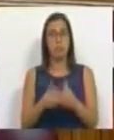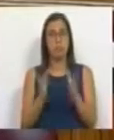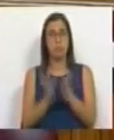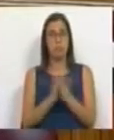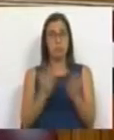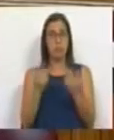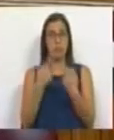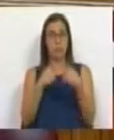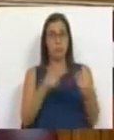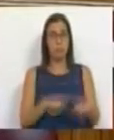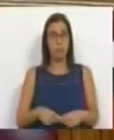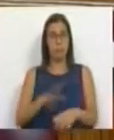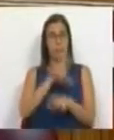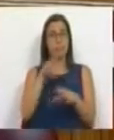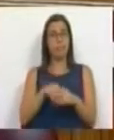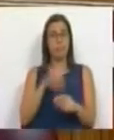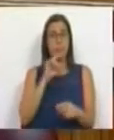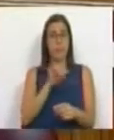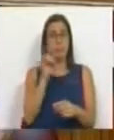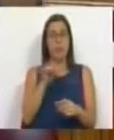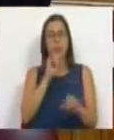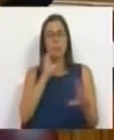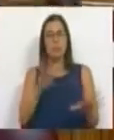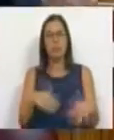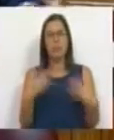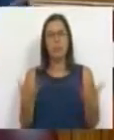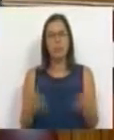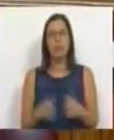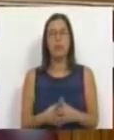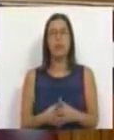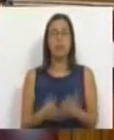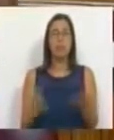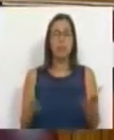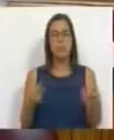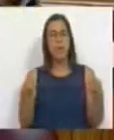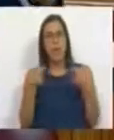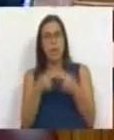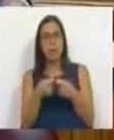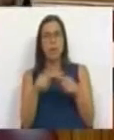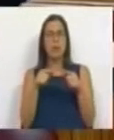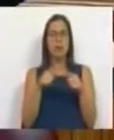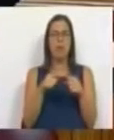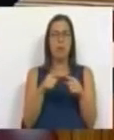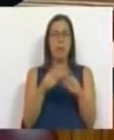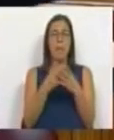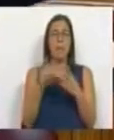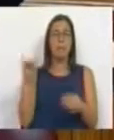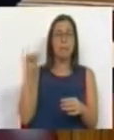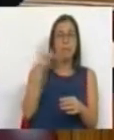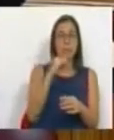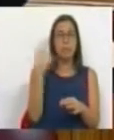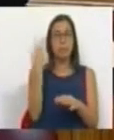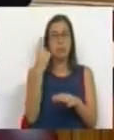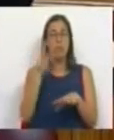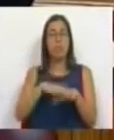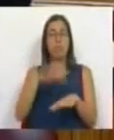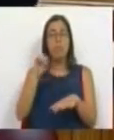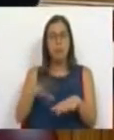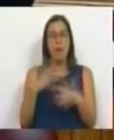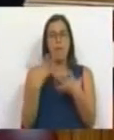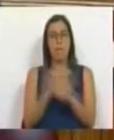a controvérsia que tem envolvido a questão da possibilidade ou a adequação da utilização dos meios aéreos para o combate